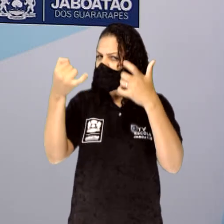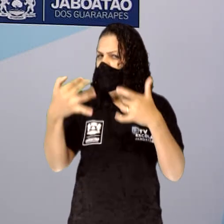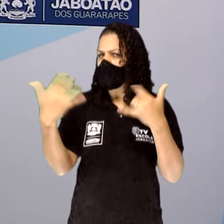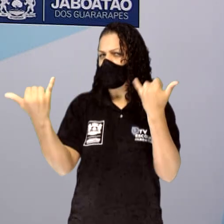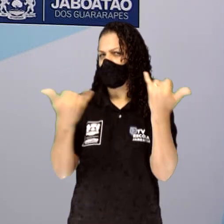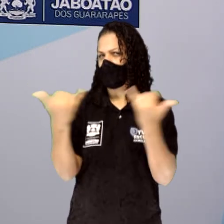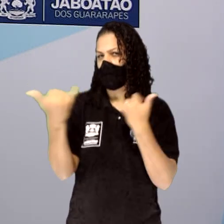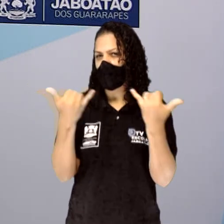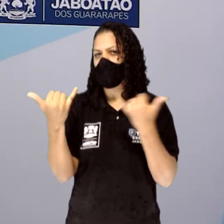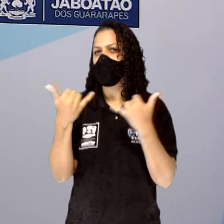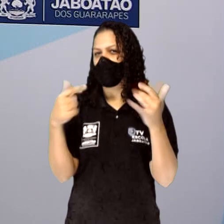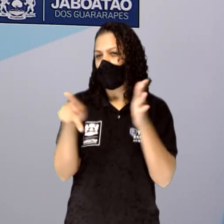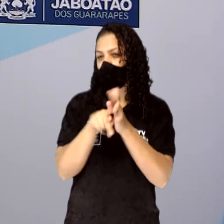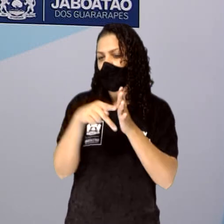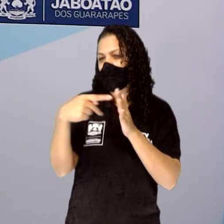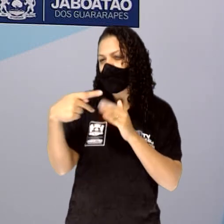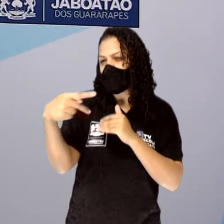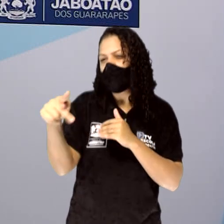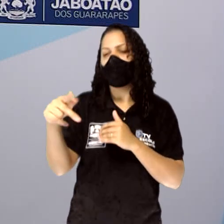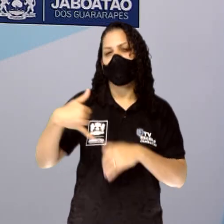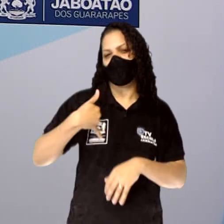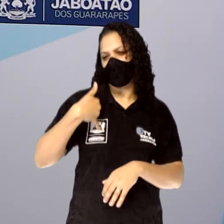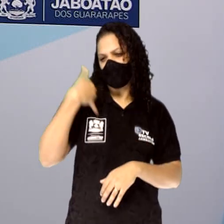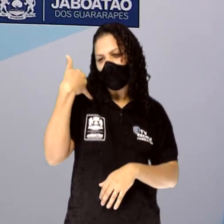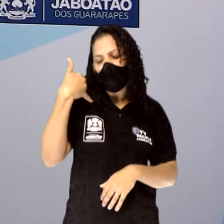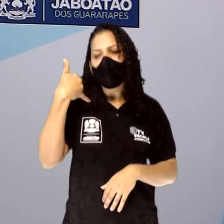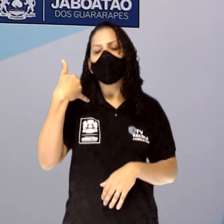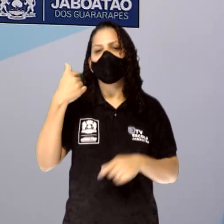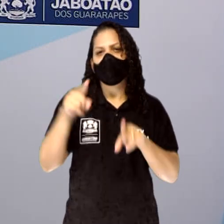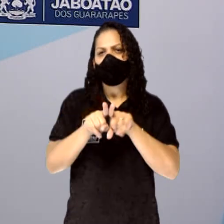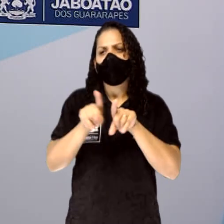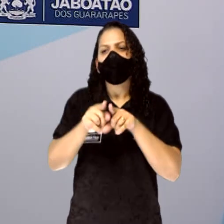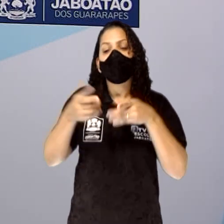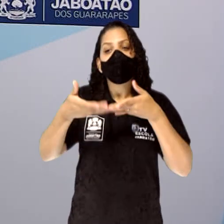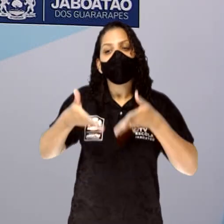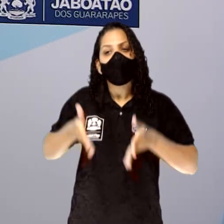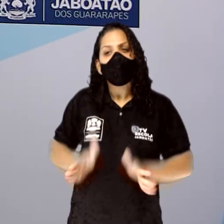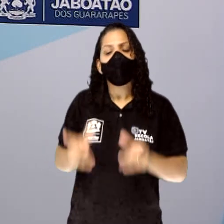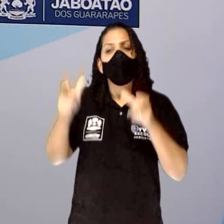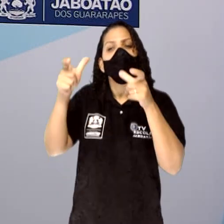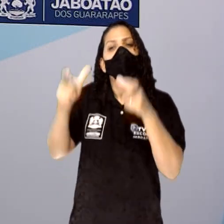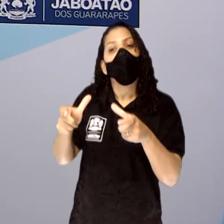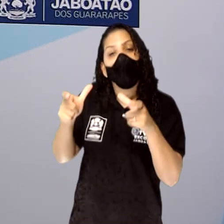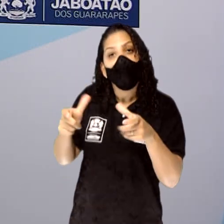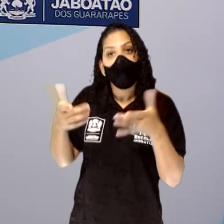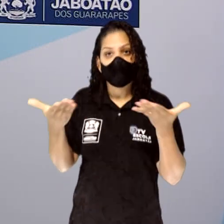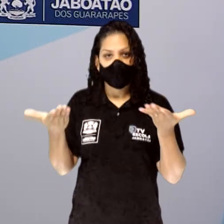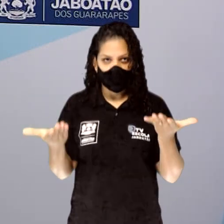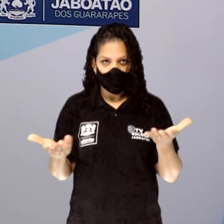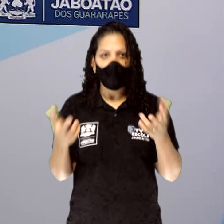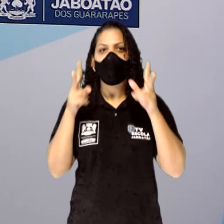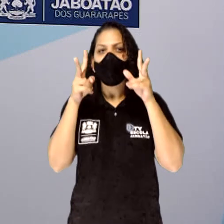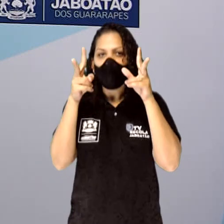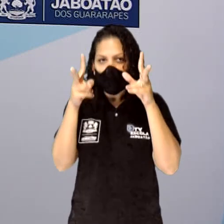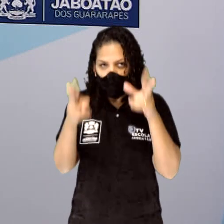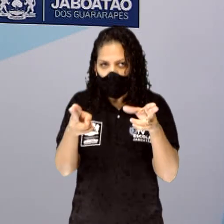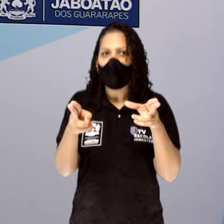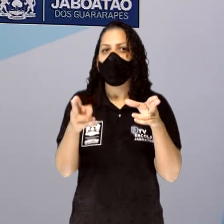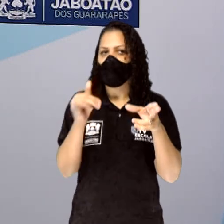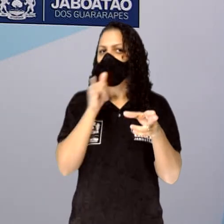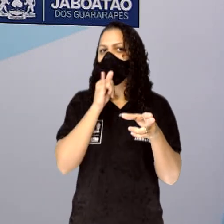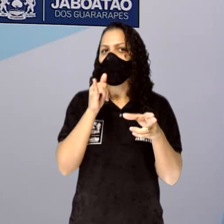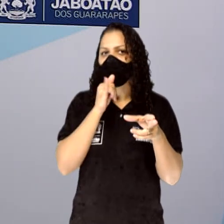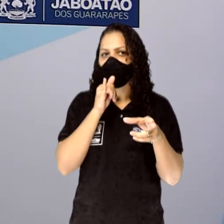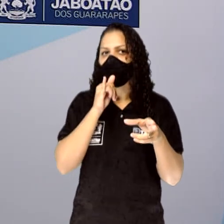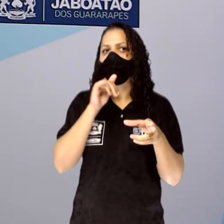algumas informações pessoais dela, como a questão da idade e da nacionalidade, assim como a gente